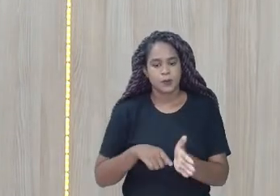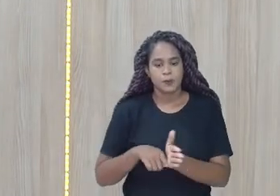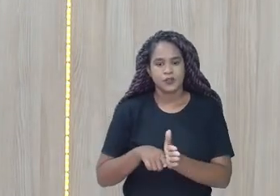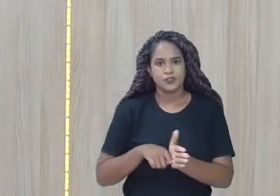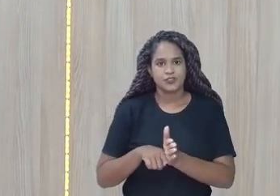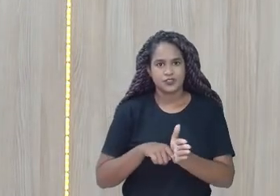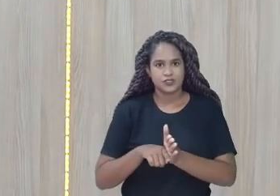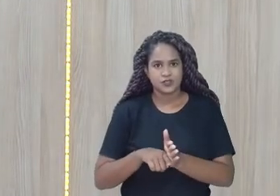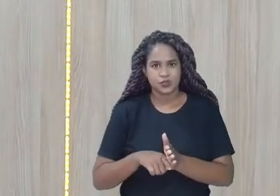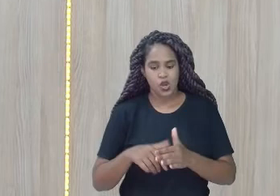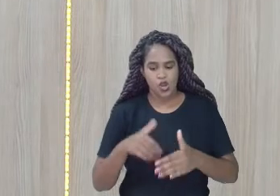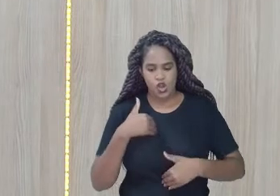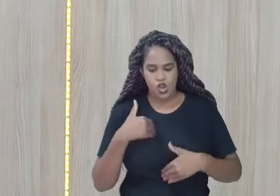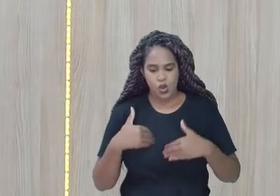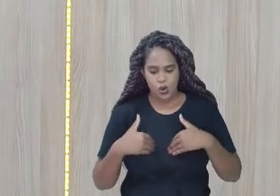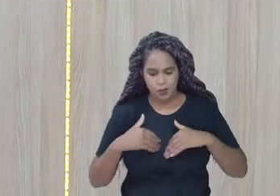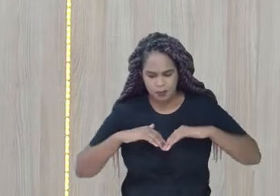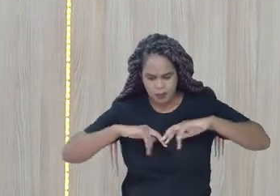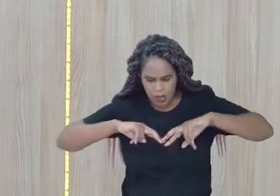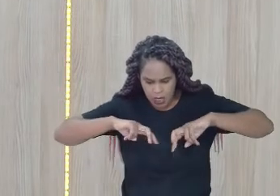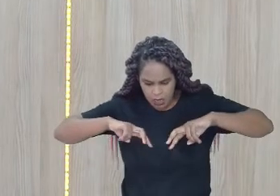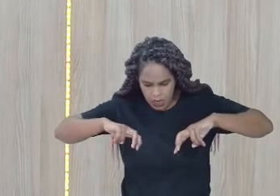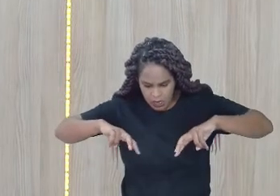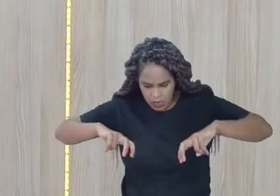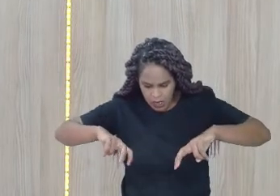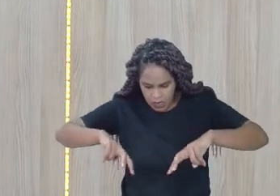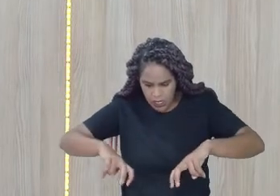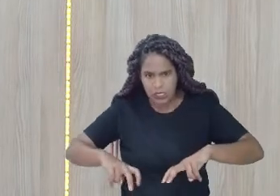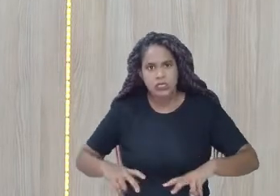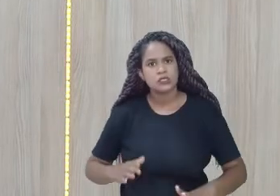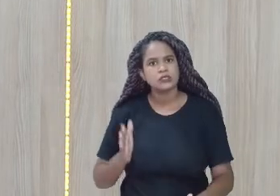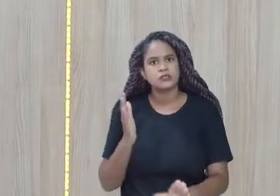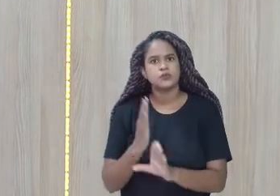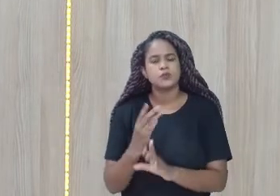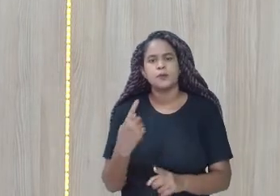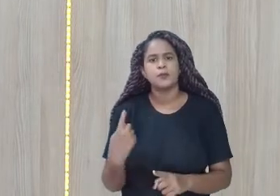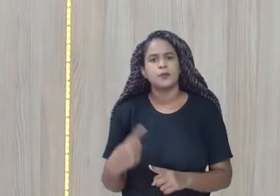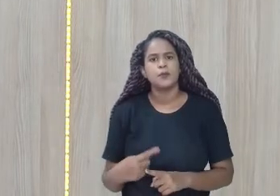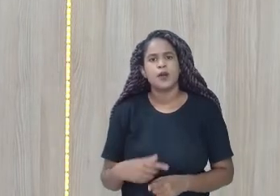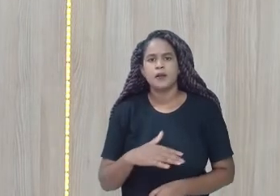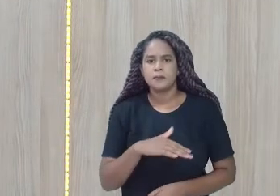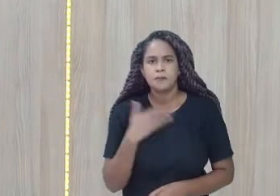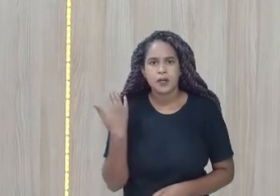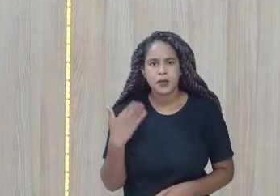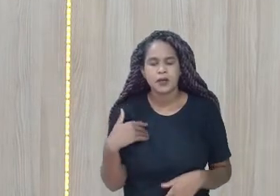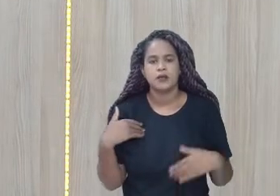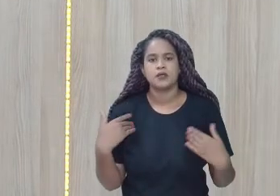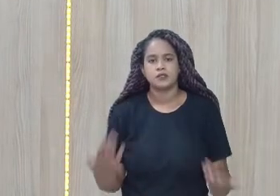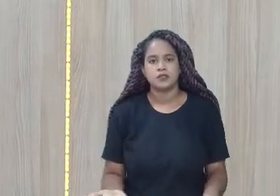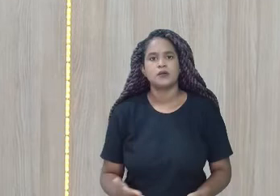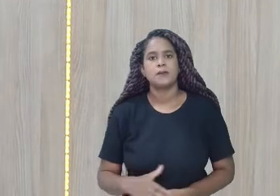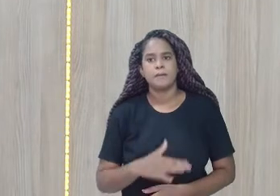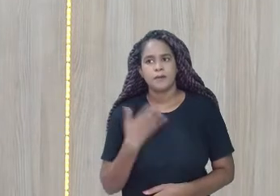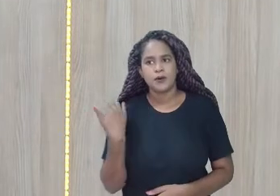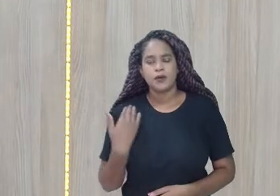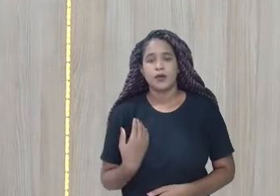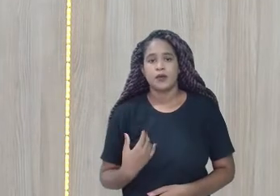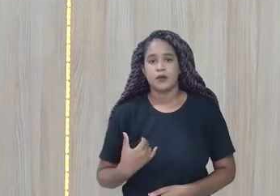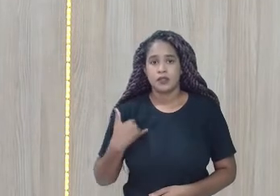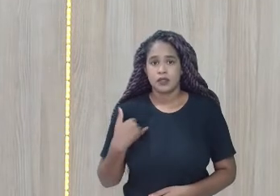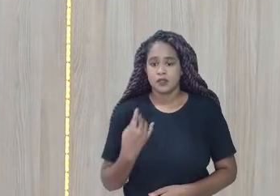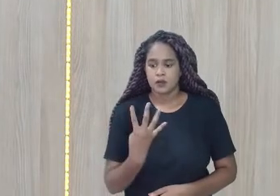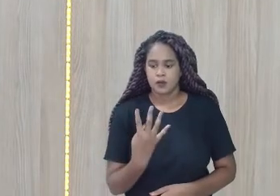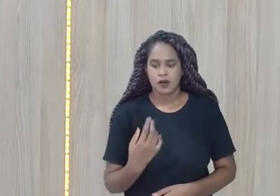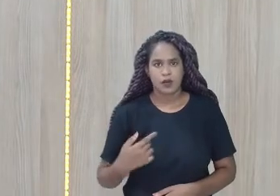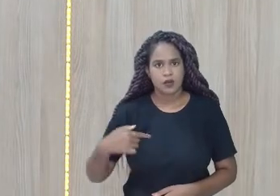uma autópsia nela depois de muito tempo para ver de que realmente ela morreu. Então, ela morreu com 47 anos.